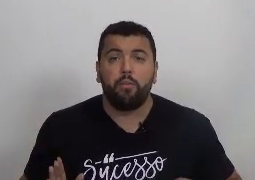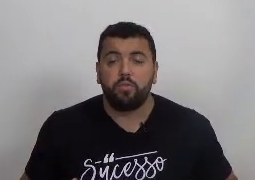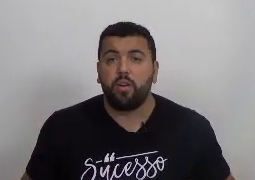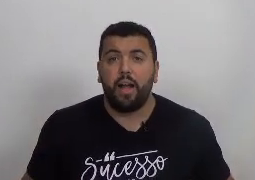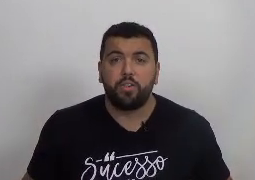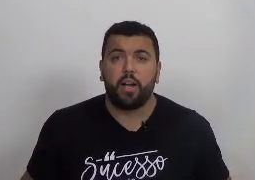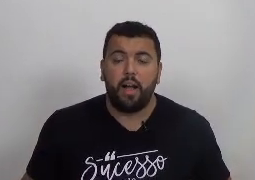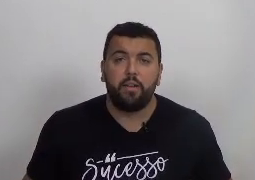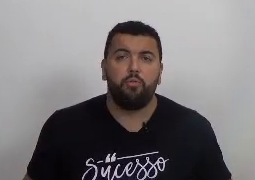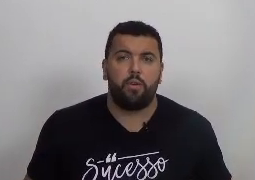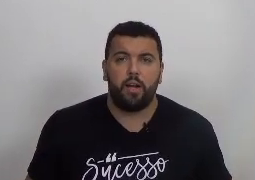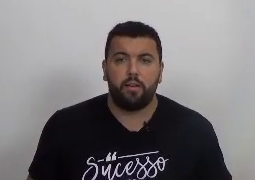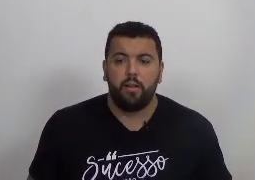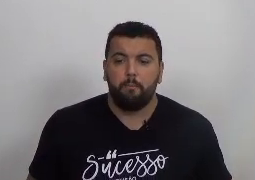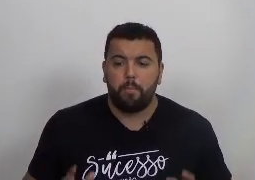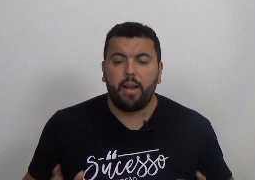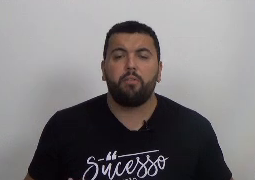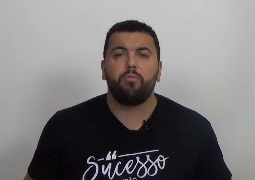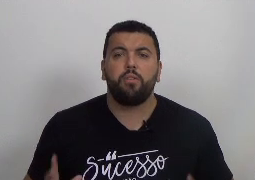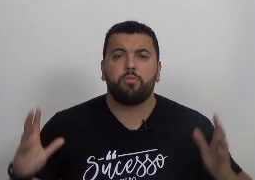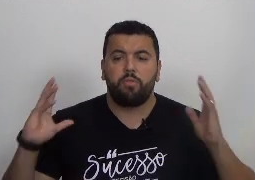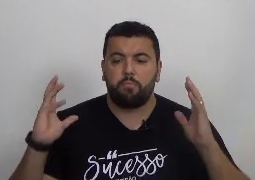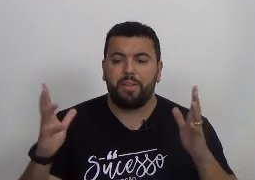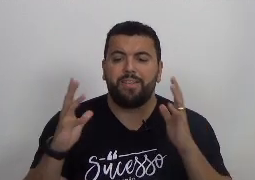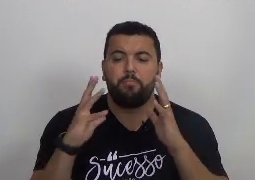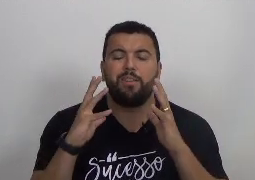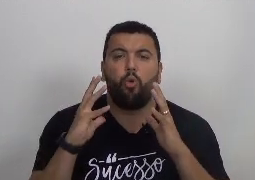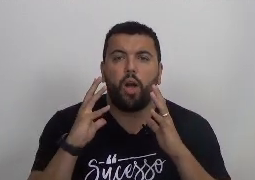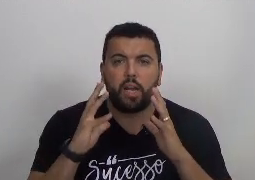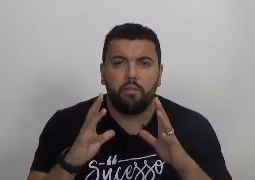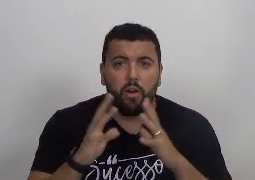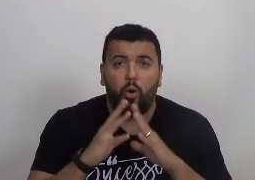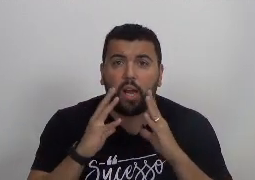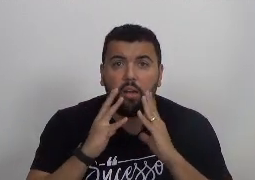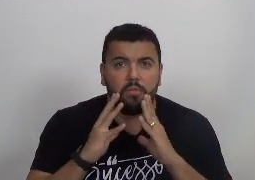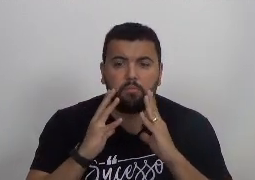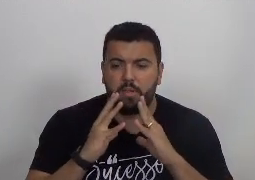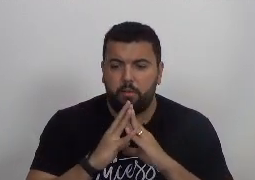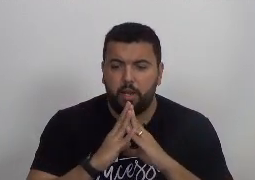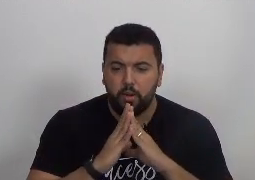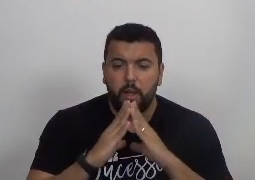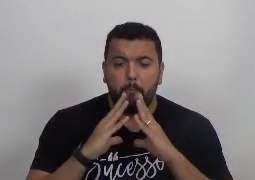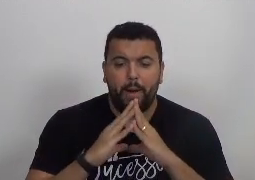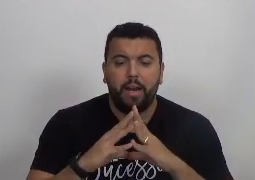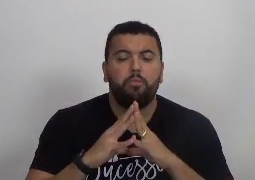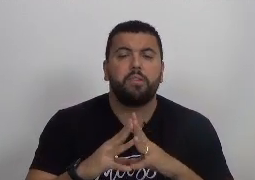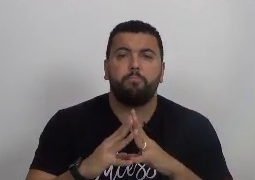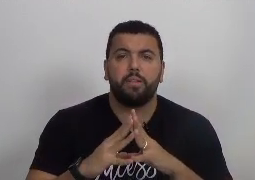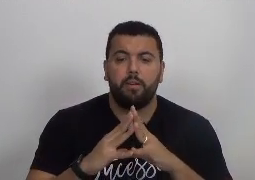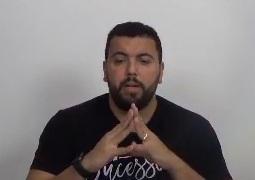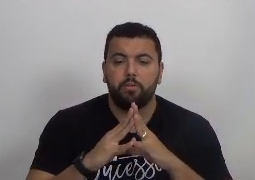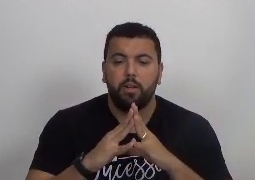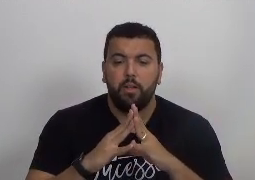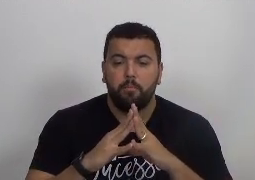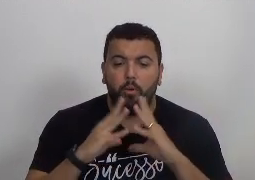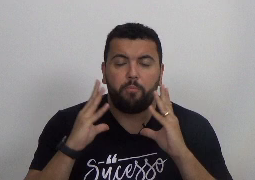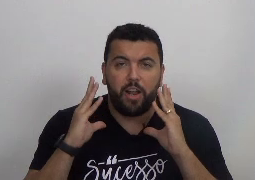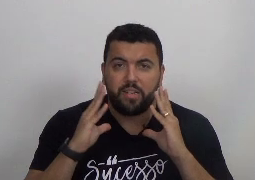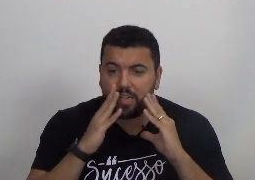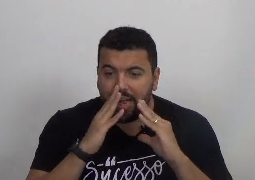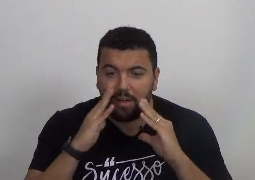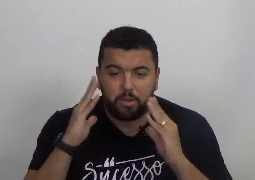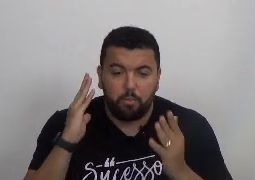isso vai cair na própria já caiu cara pára com isso com esse pensamento horrível horrível os pensamentos para com esse pensamento